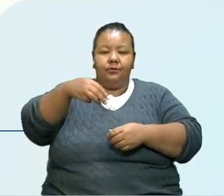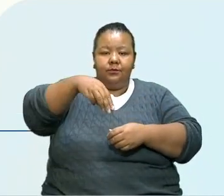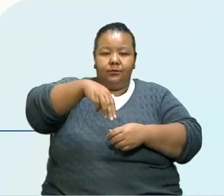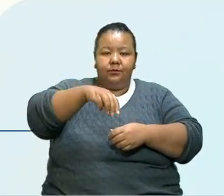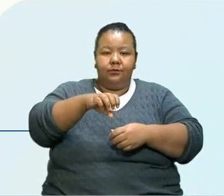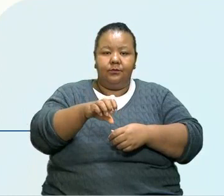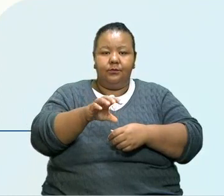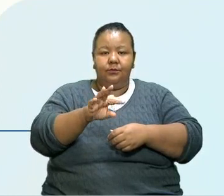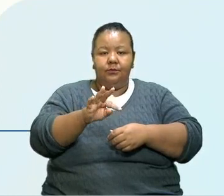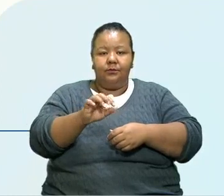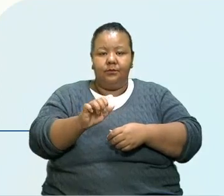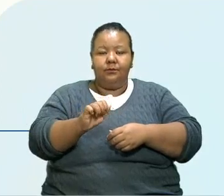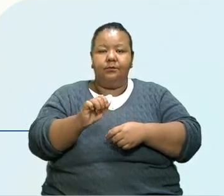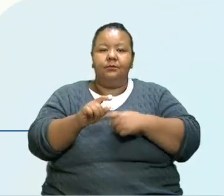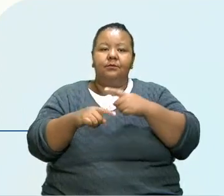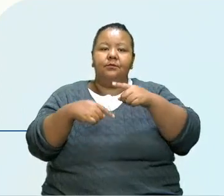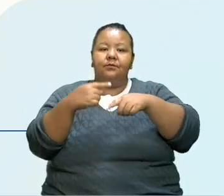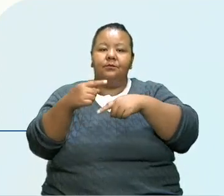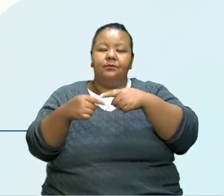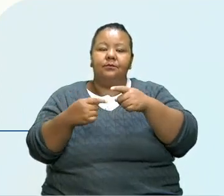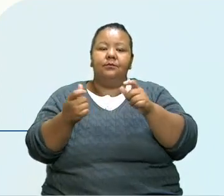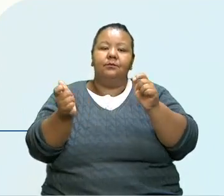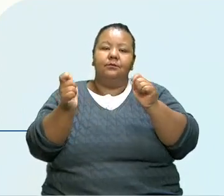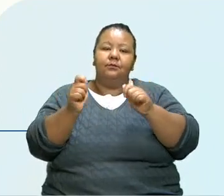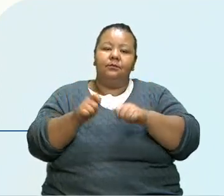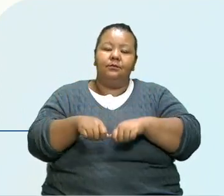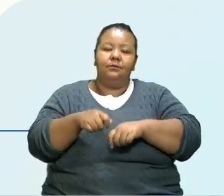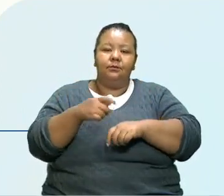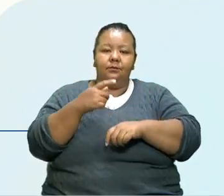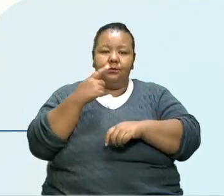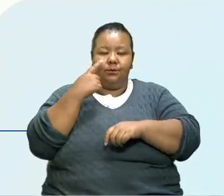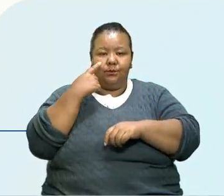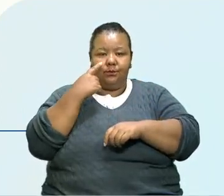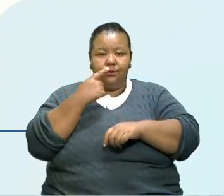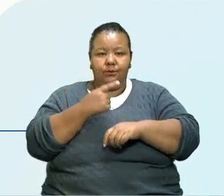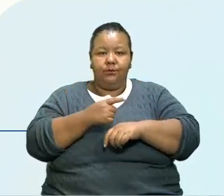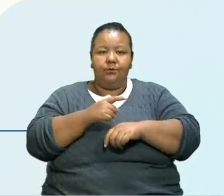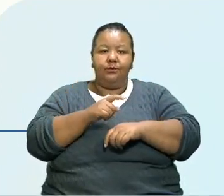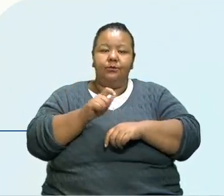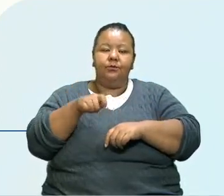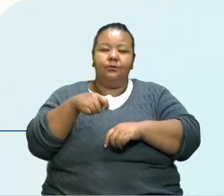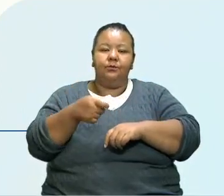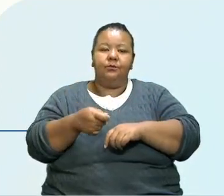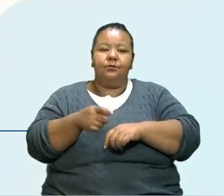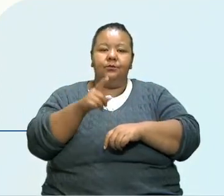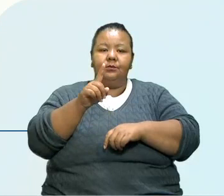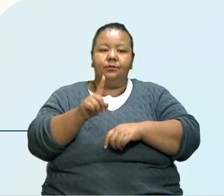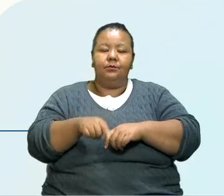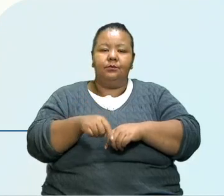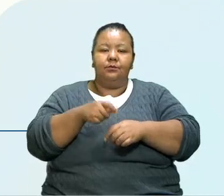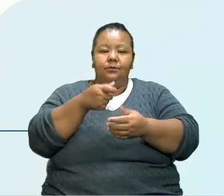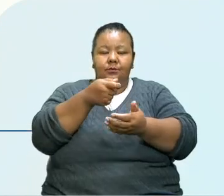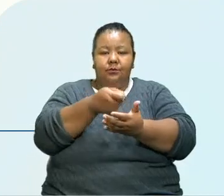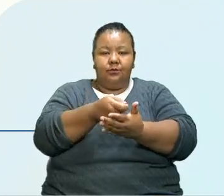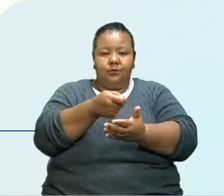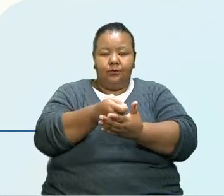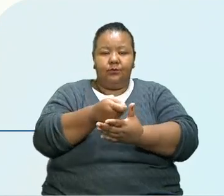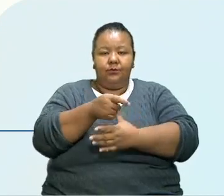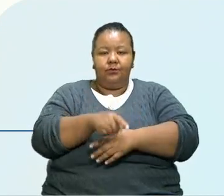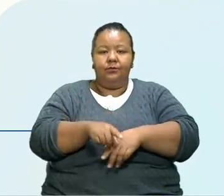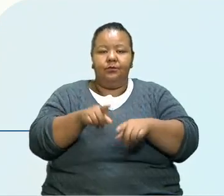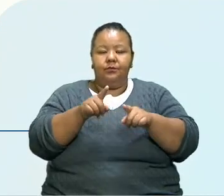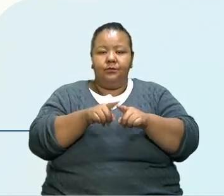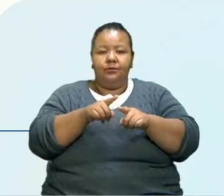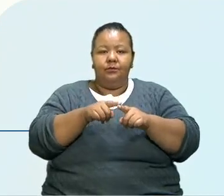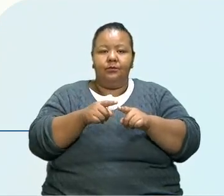ser seguidas, para que daí a gente possa definir quais devem ser as obrigações e deveres e